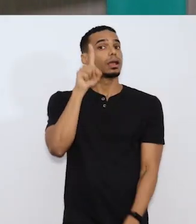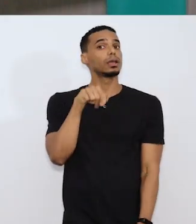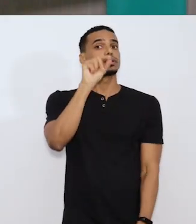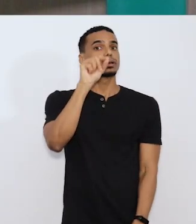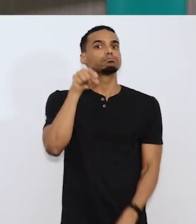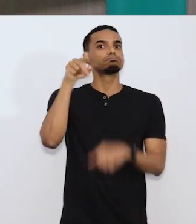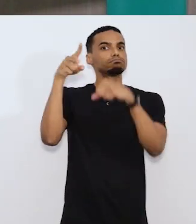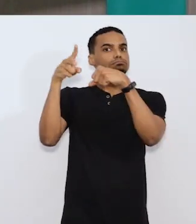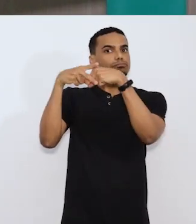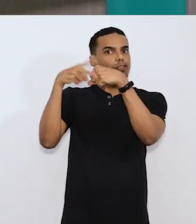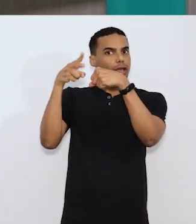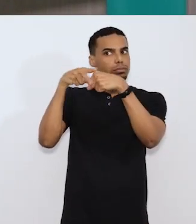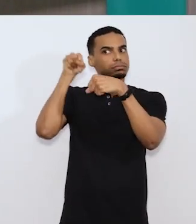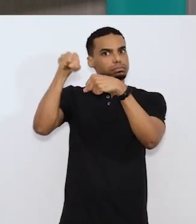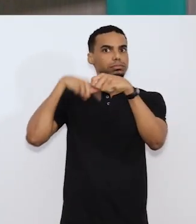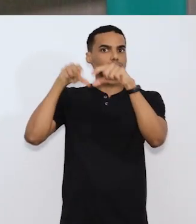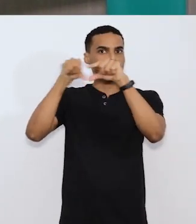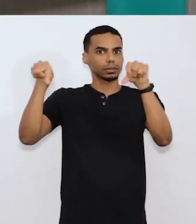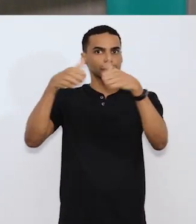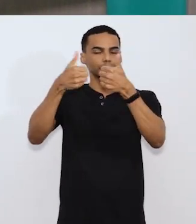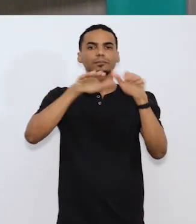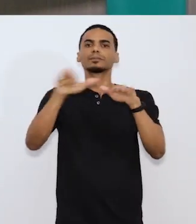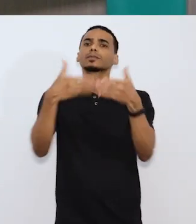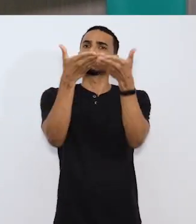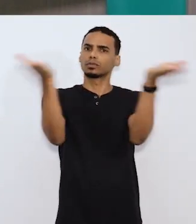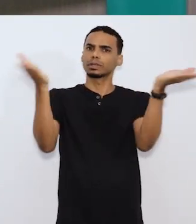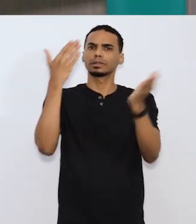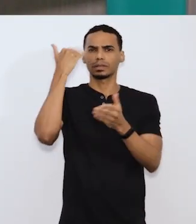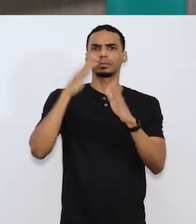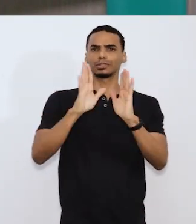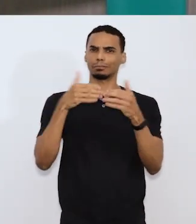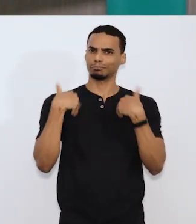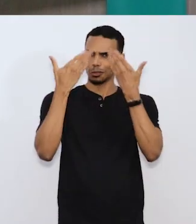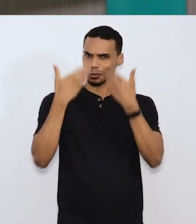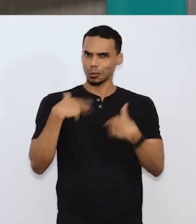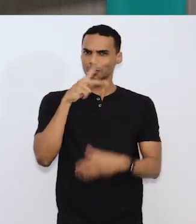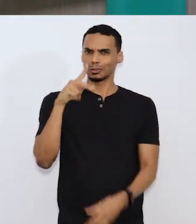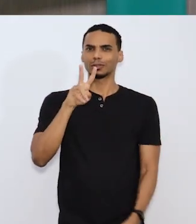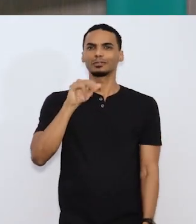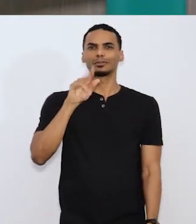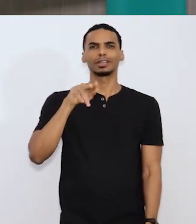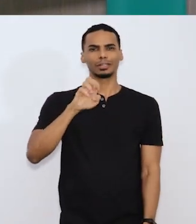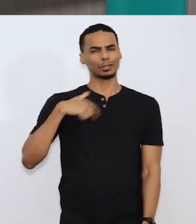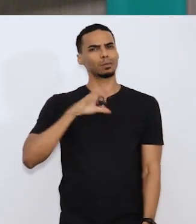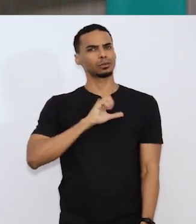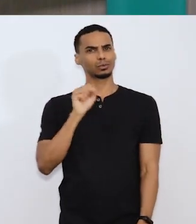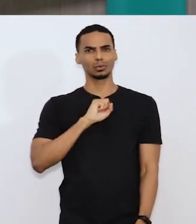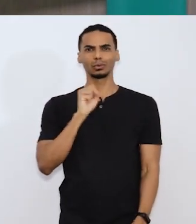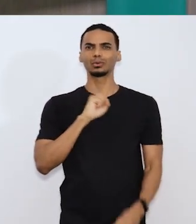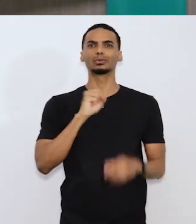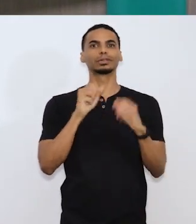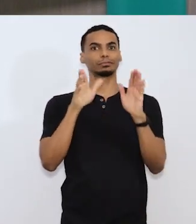a presença do verbo. E como vocês já sabem, a professora Viviane adora trabalhar com tirinhas nos nossos